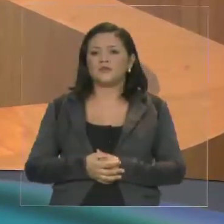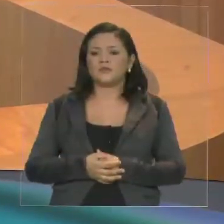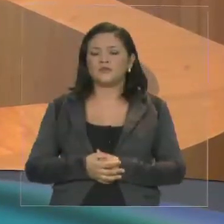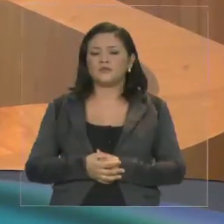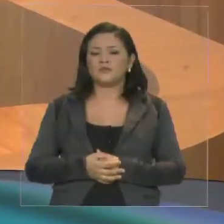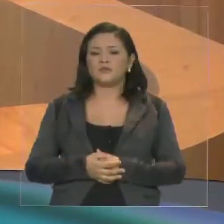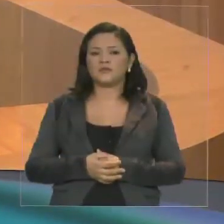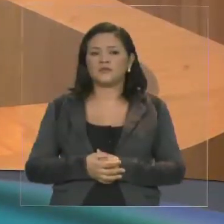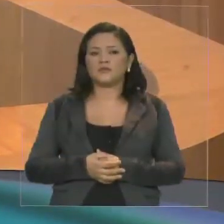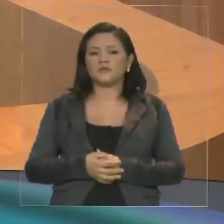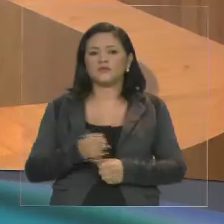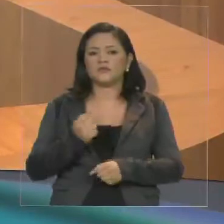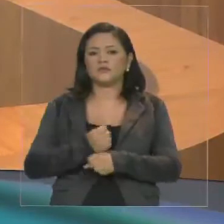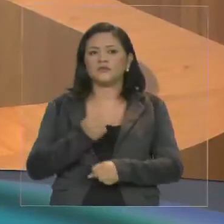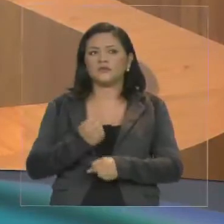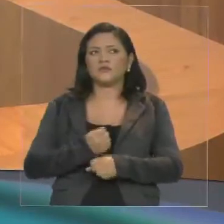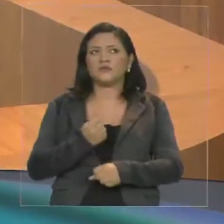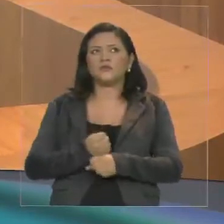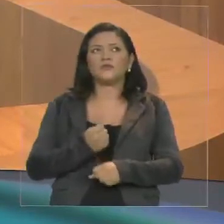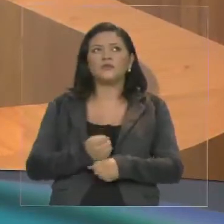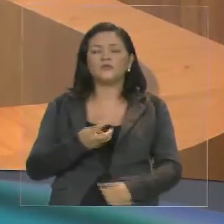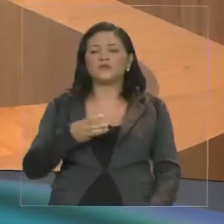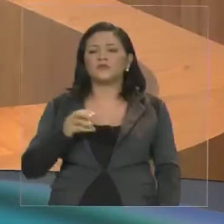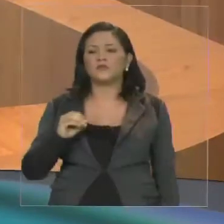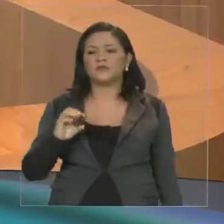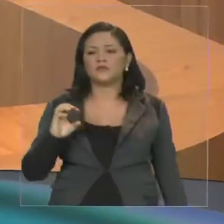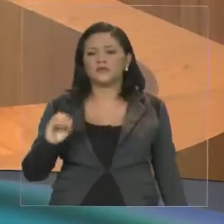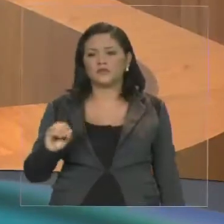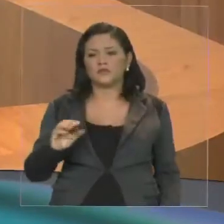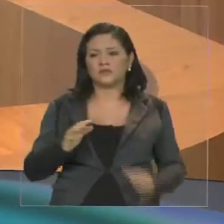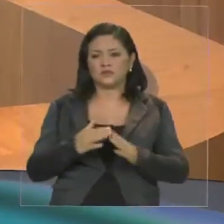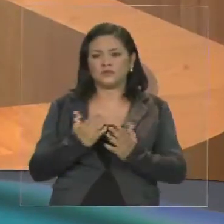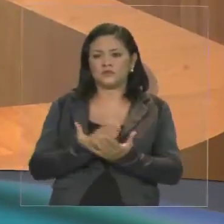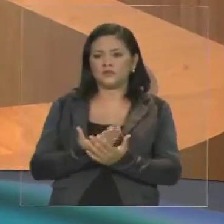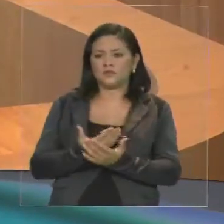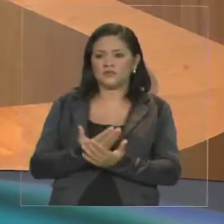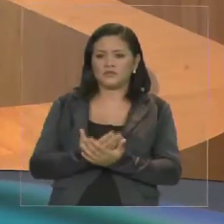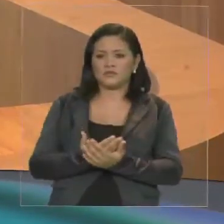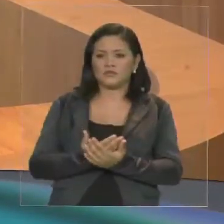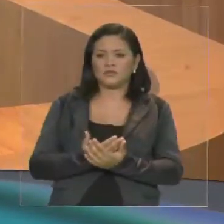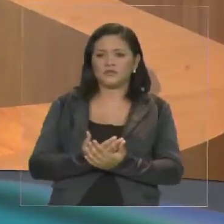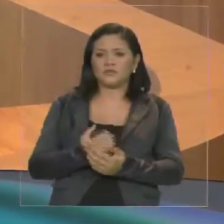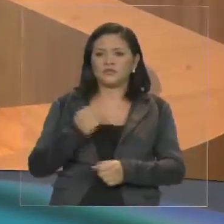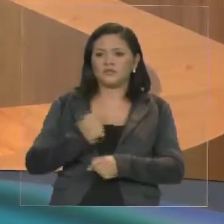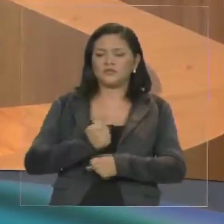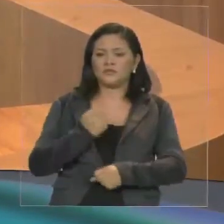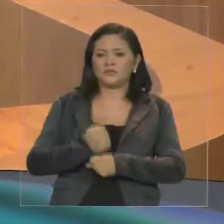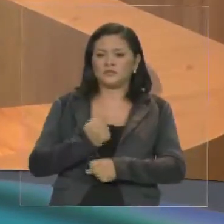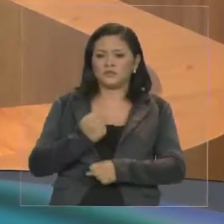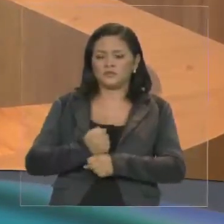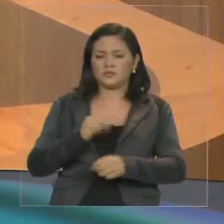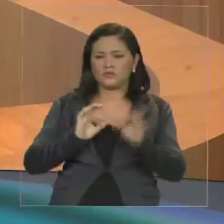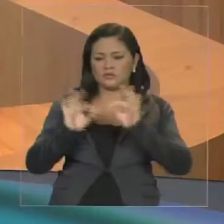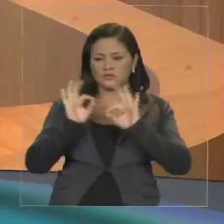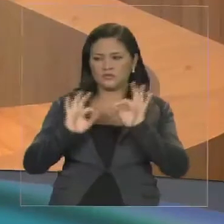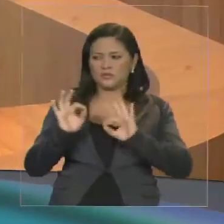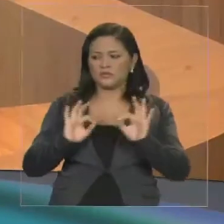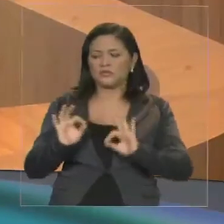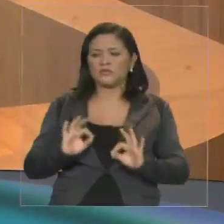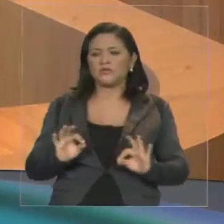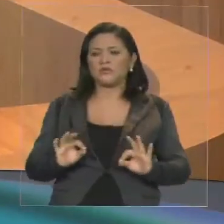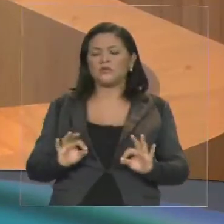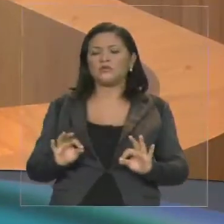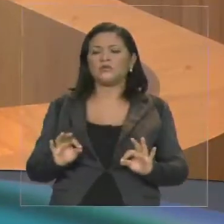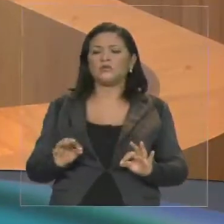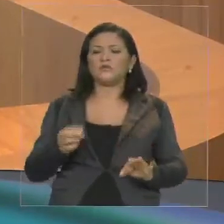que serão construídas 300 escolas e serão reformadas 574 escolas. Então, que o governo do